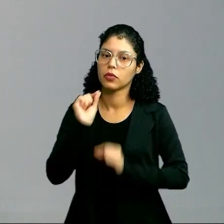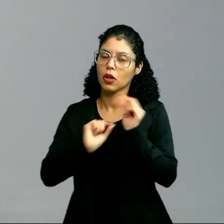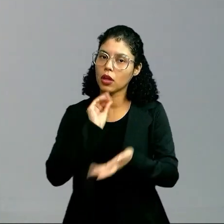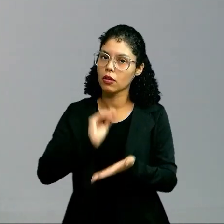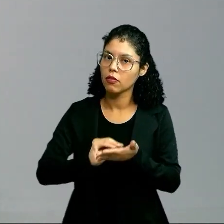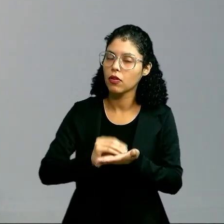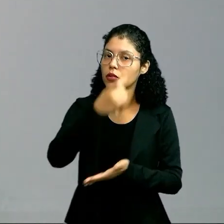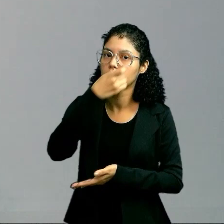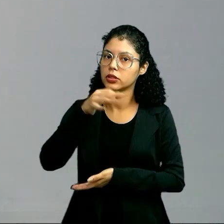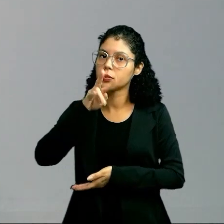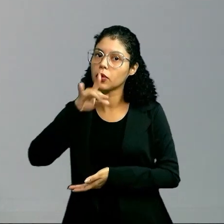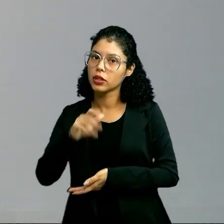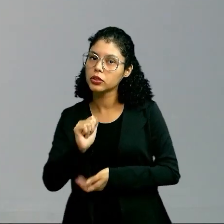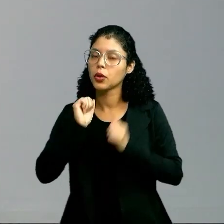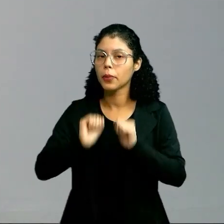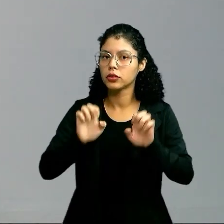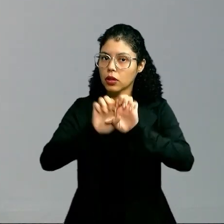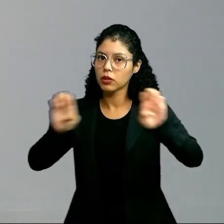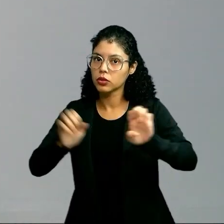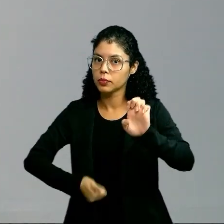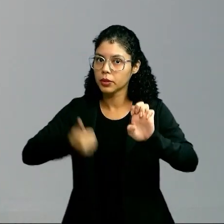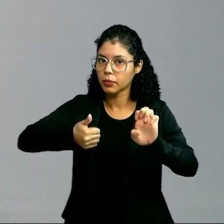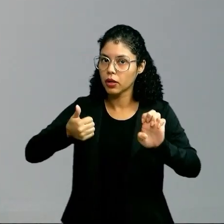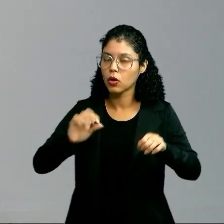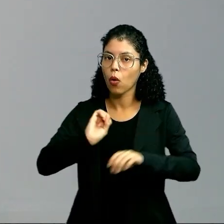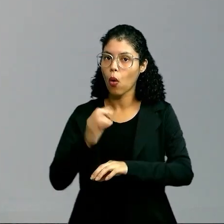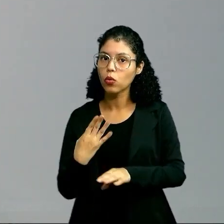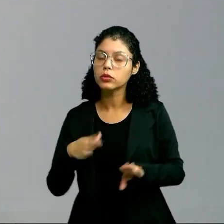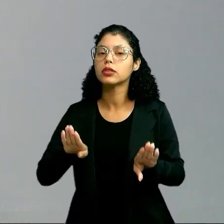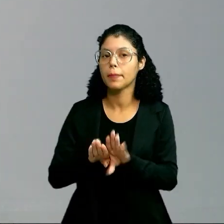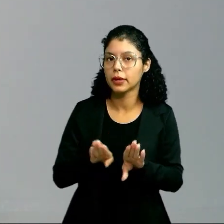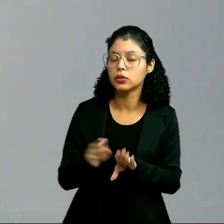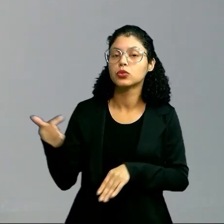sobra no expoente pode ser uma equação do primeiro grau ou do segundo grau.